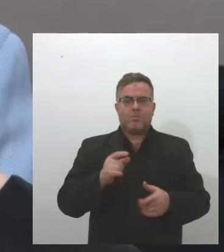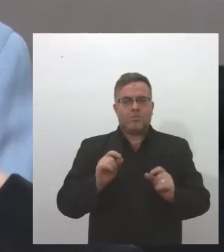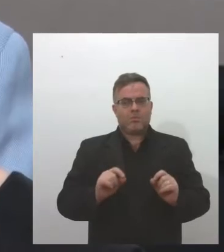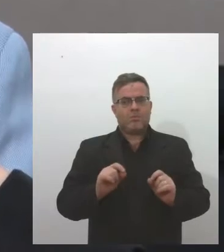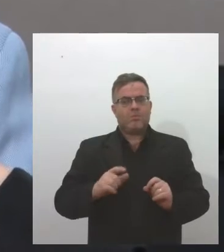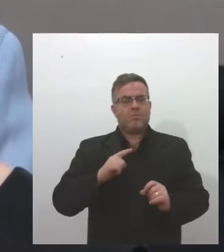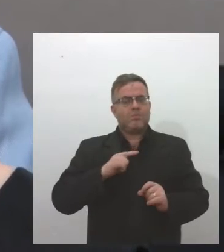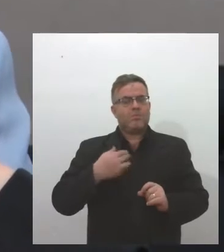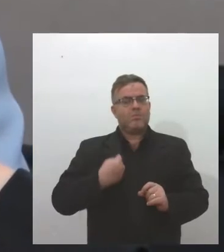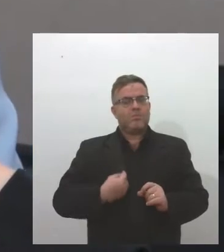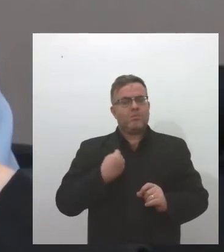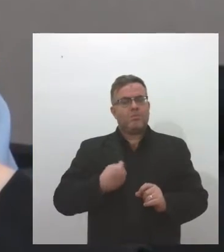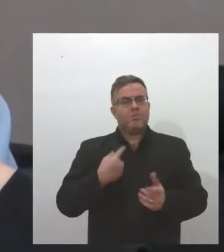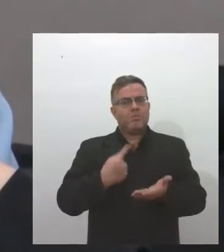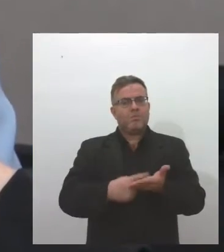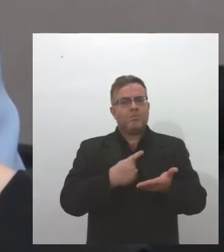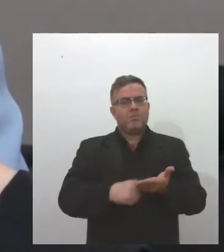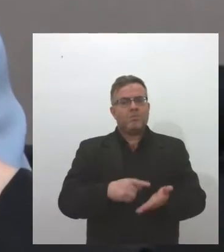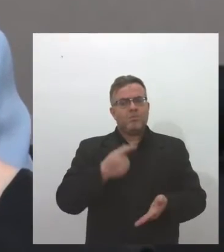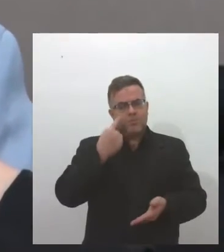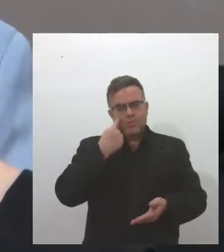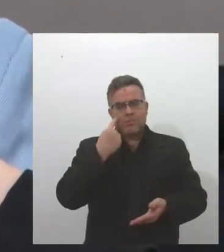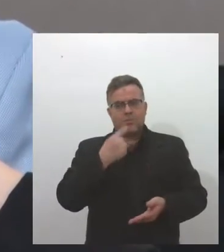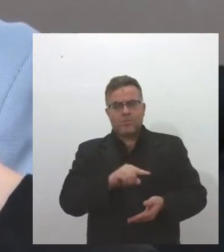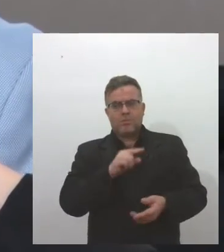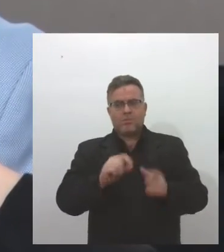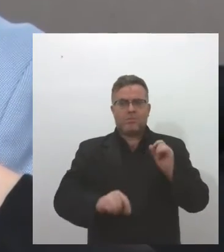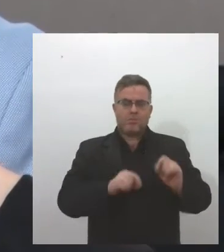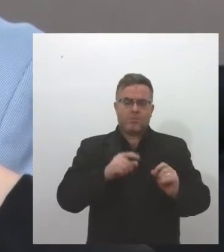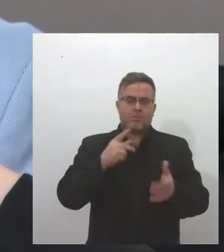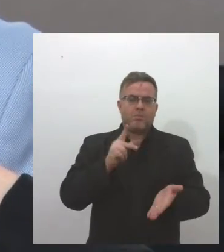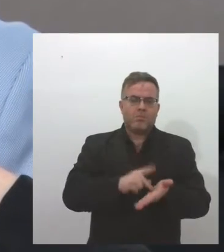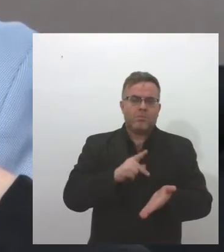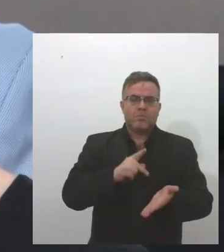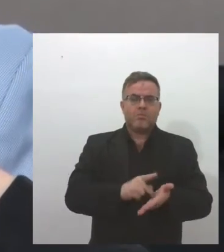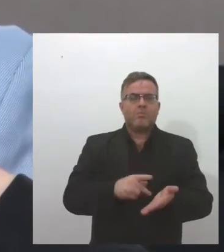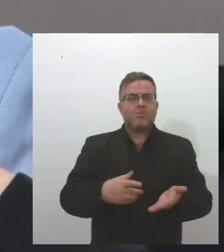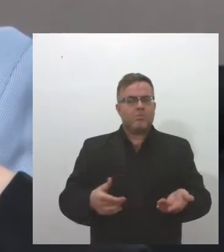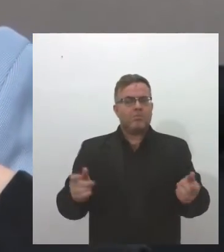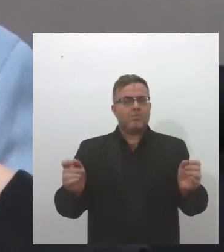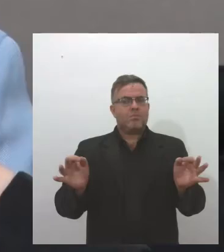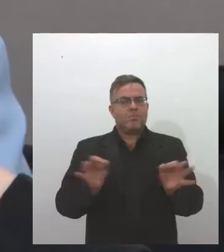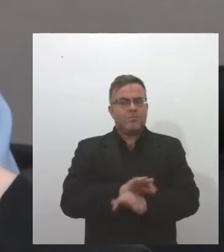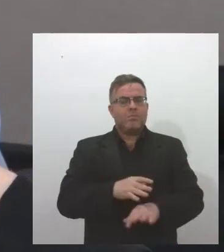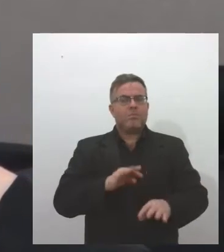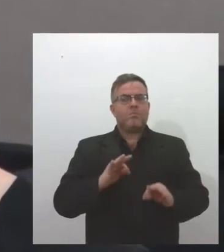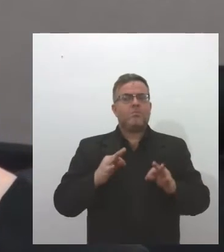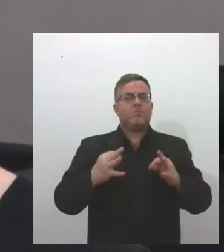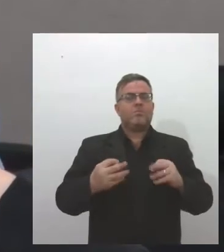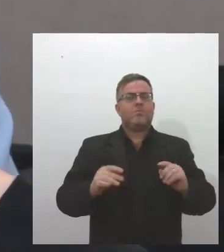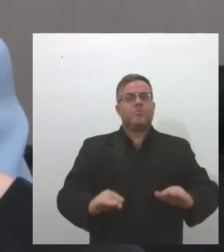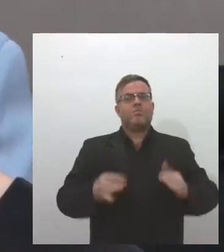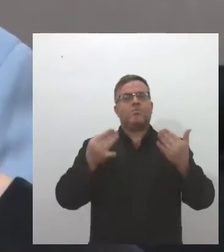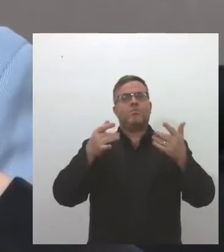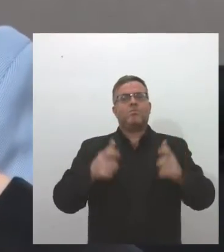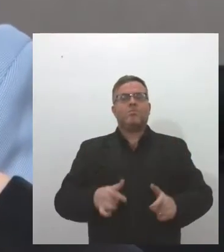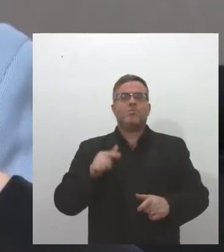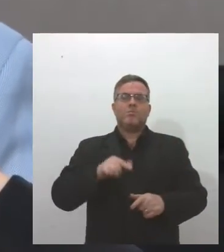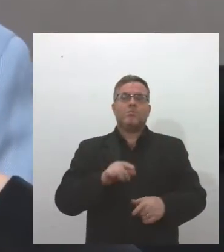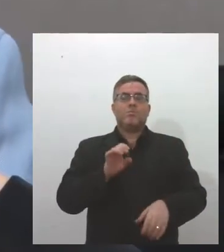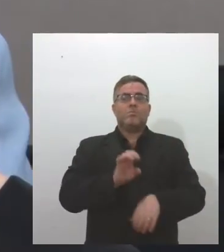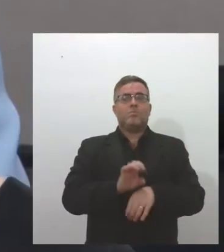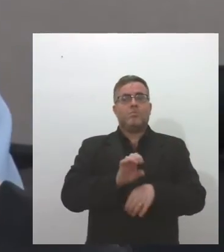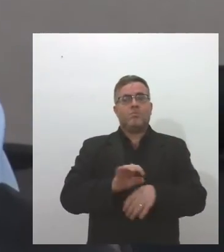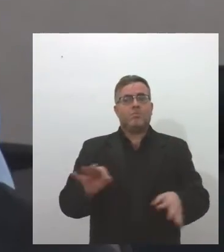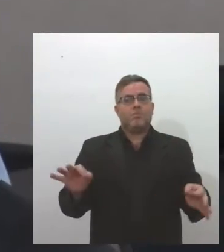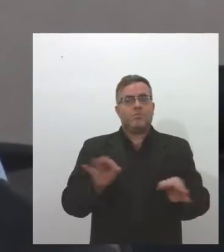instâncias para averiguar eventuais casos de más condutas de agentes do Estado e para a proteção da